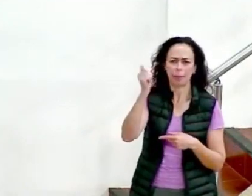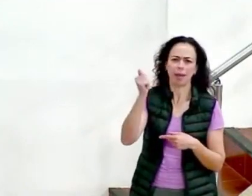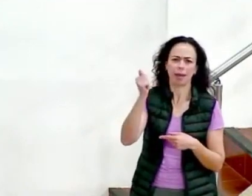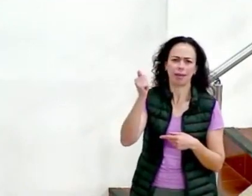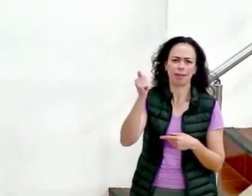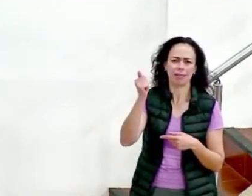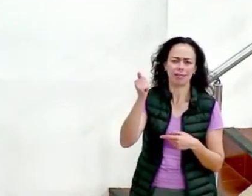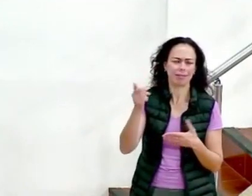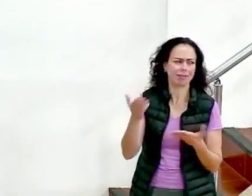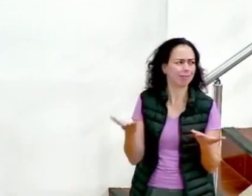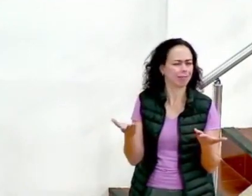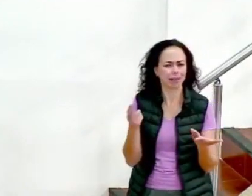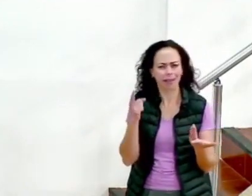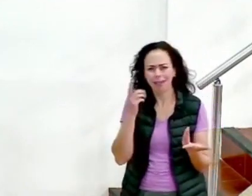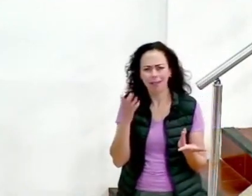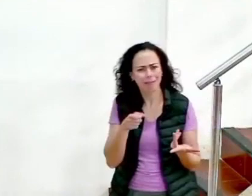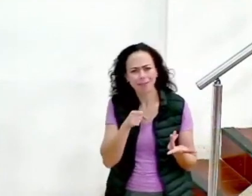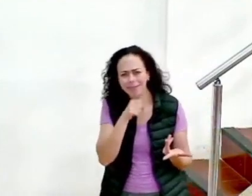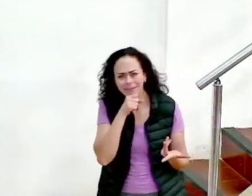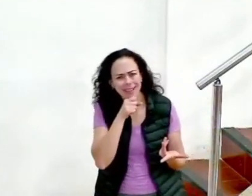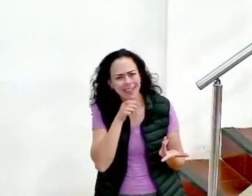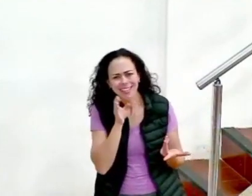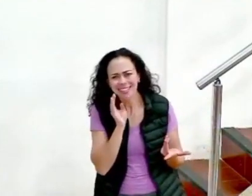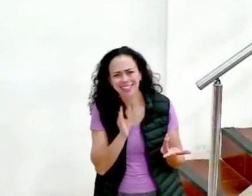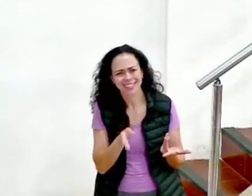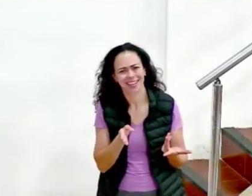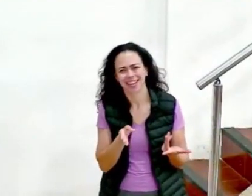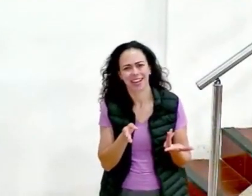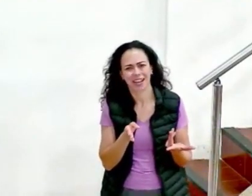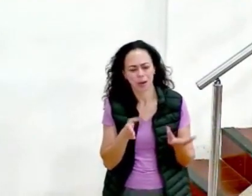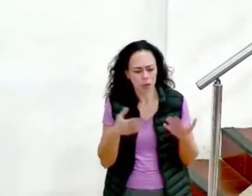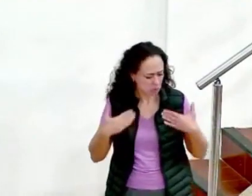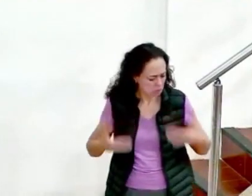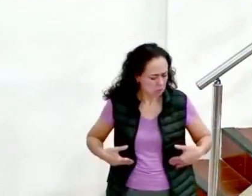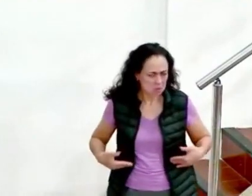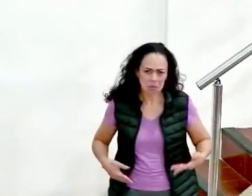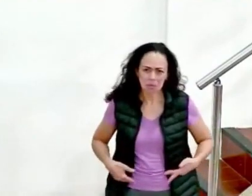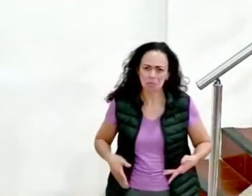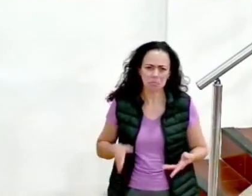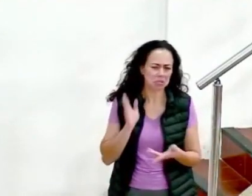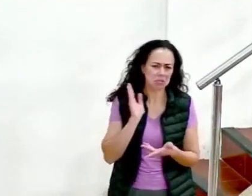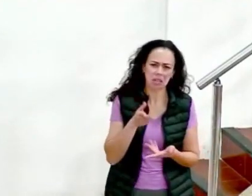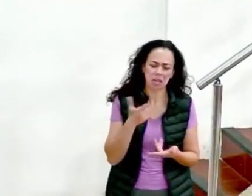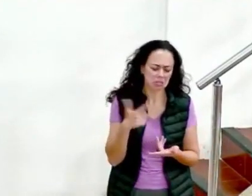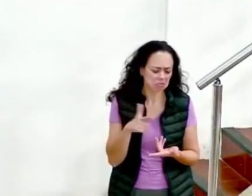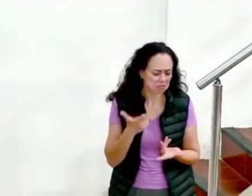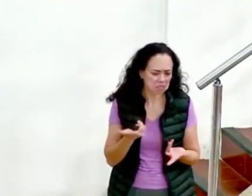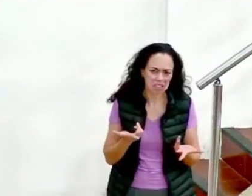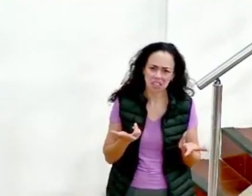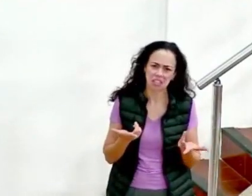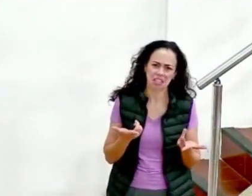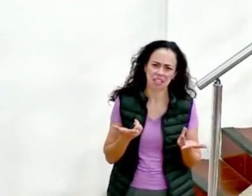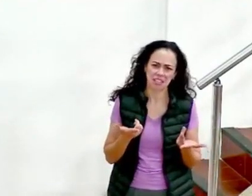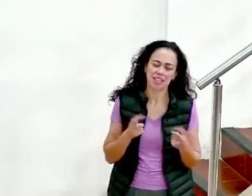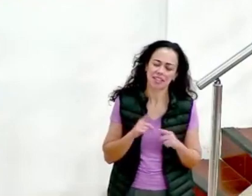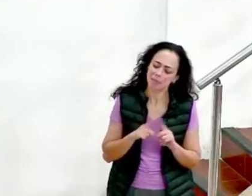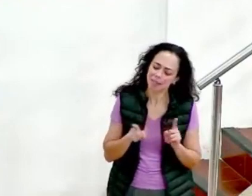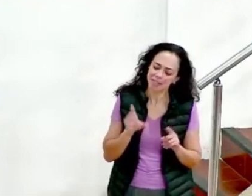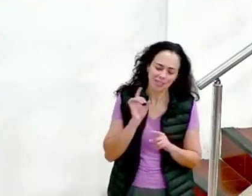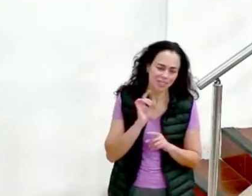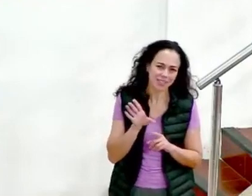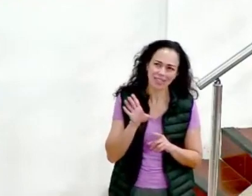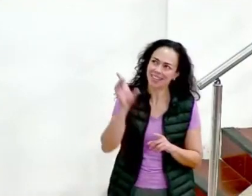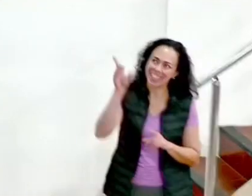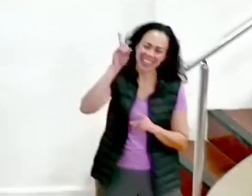sobrenatural produzir leite, para amamentar a sua criança, para amamentar o seu filho. Isso só pode ser